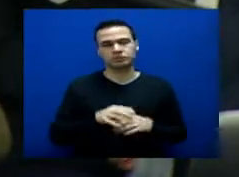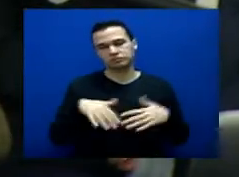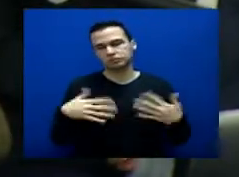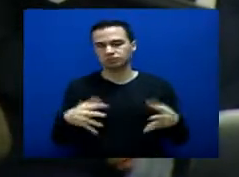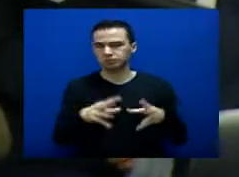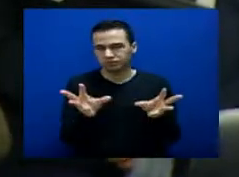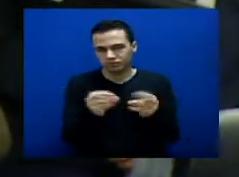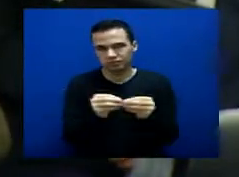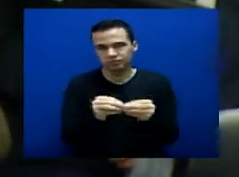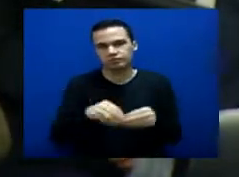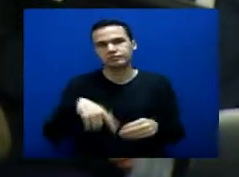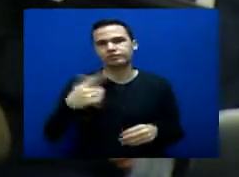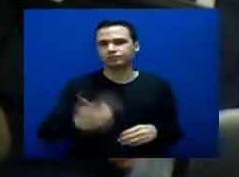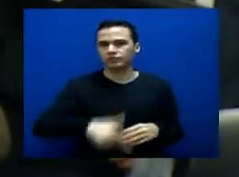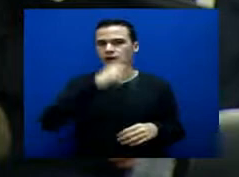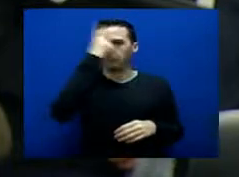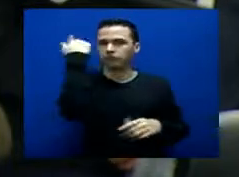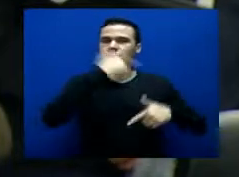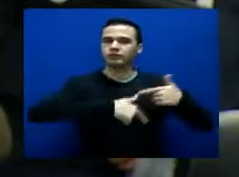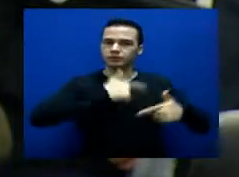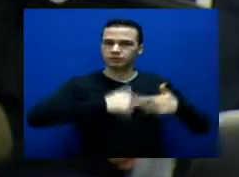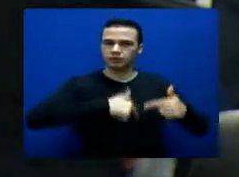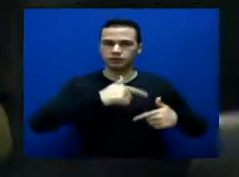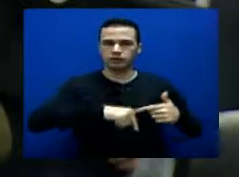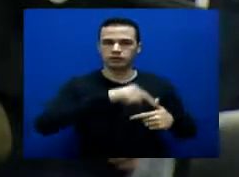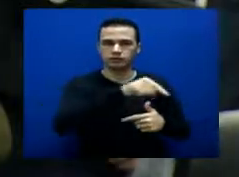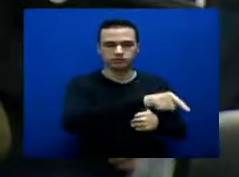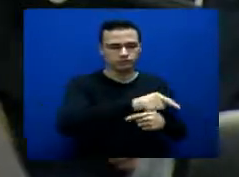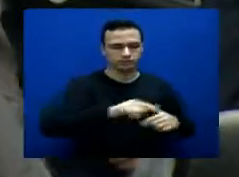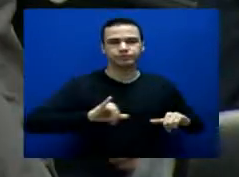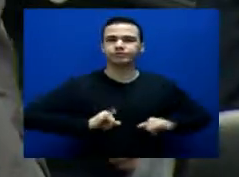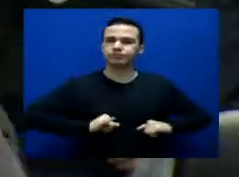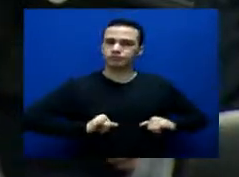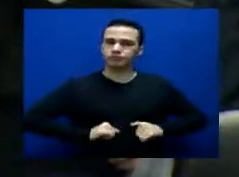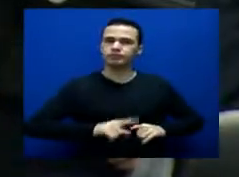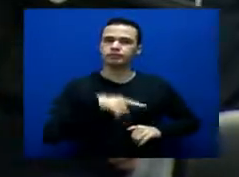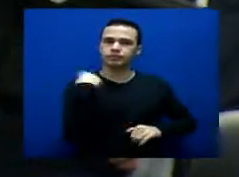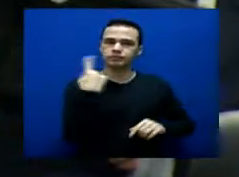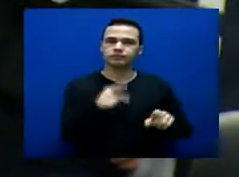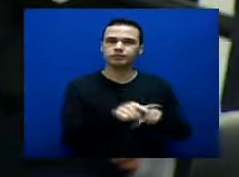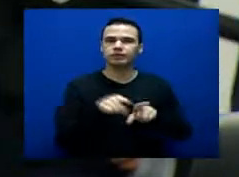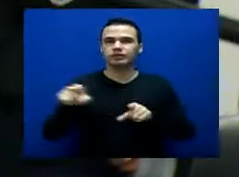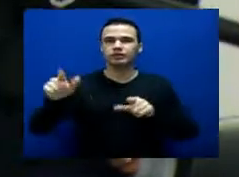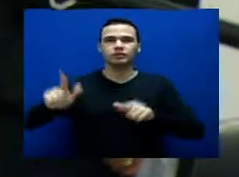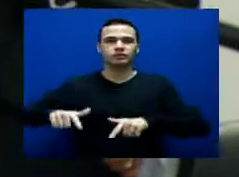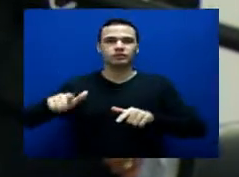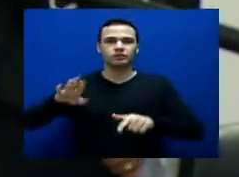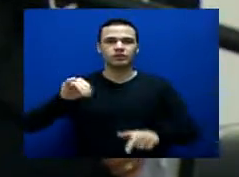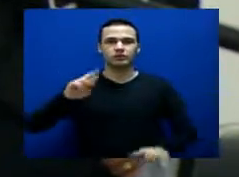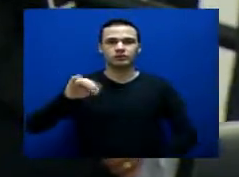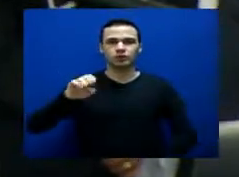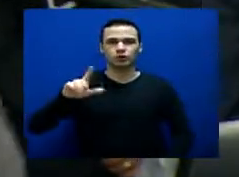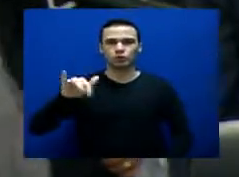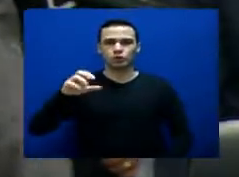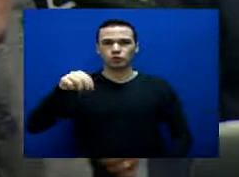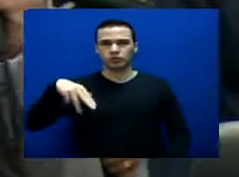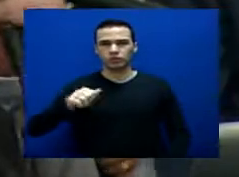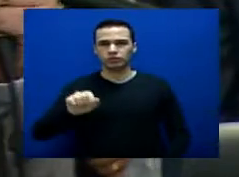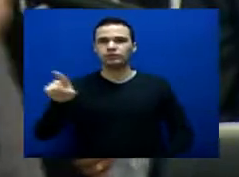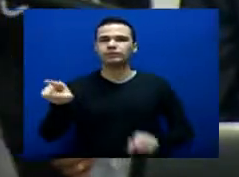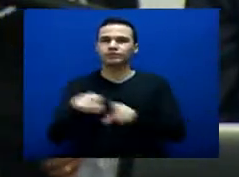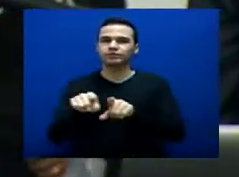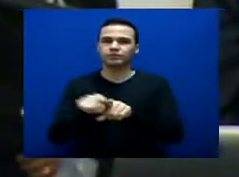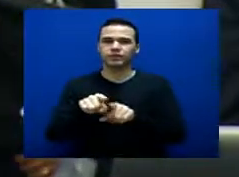Enfim, é mais um trabalhador que é vítima da violência na cidade. Ontem tivemos outro assassinato na Barcelona. Parece que